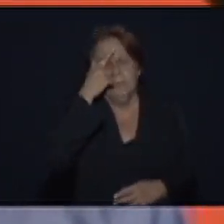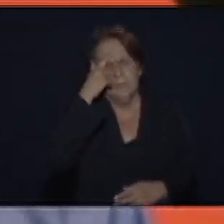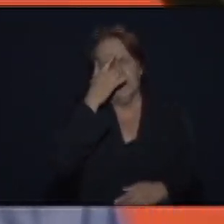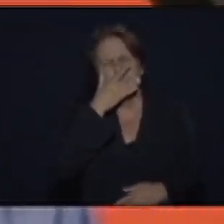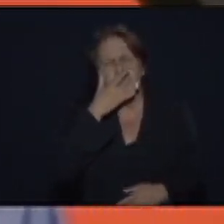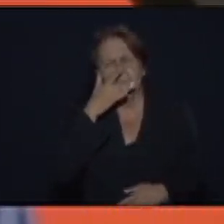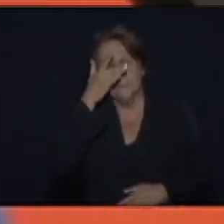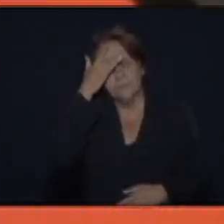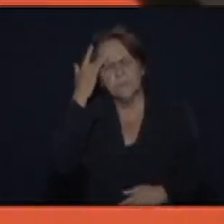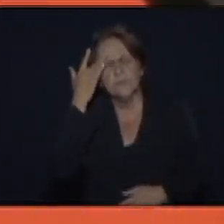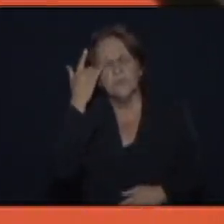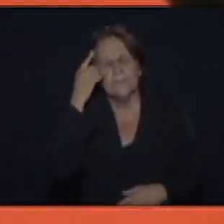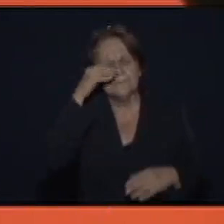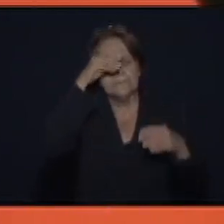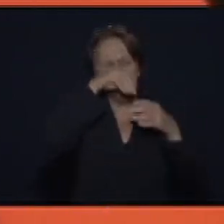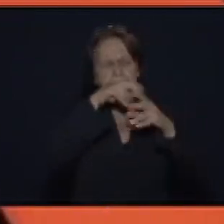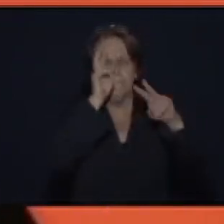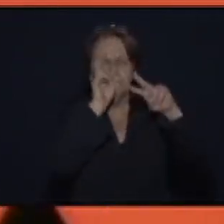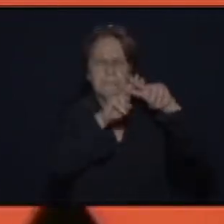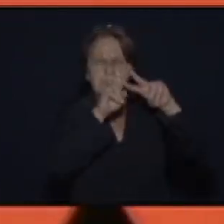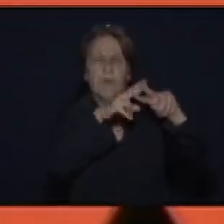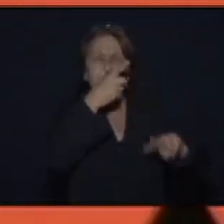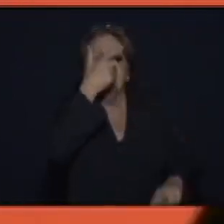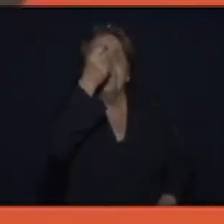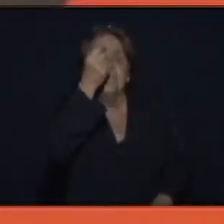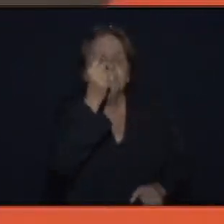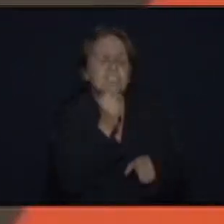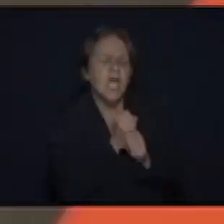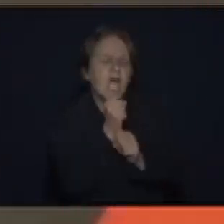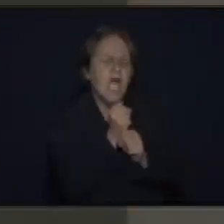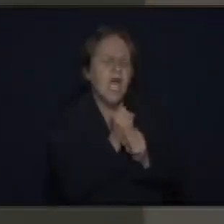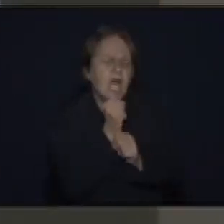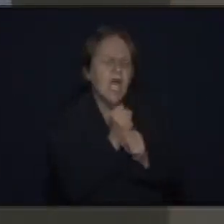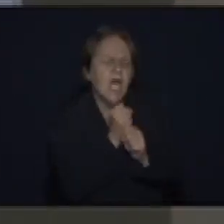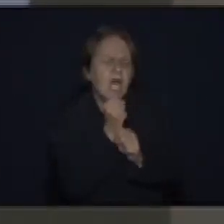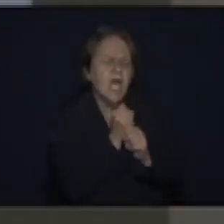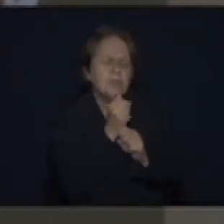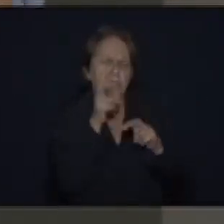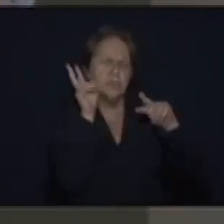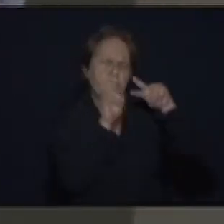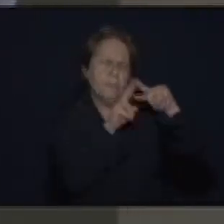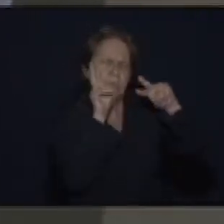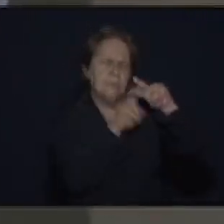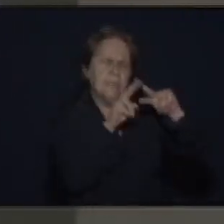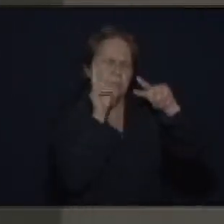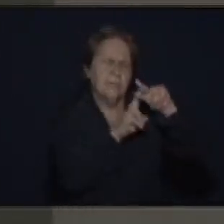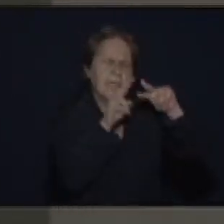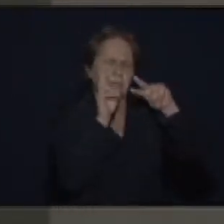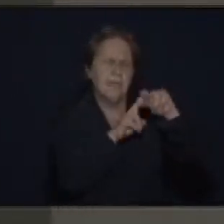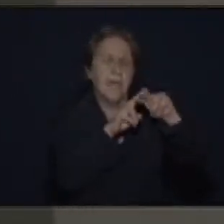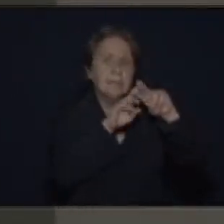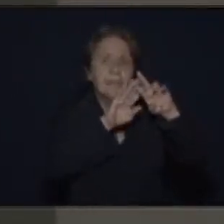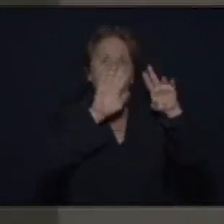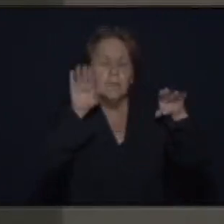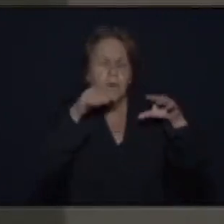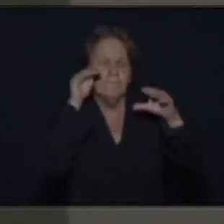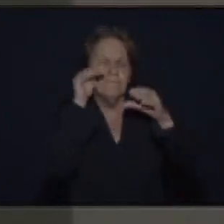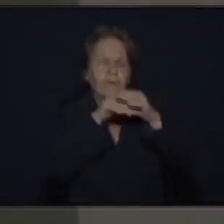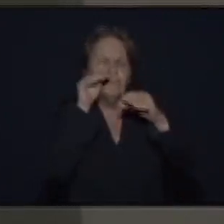20 anos na cadeia O que é o ser eleito poderá ser feito o que é o sonho de qualquer demagogo